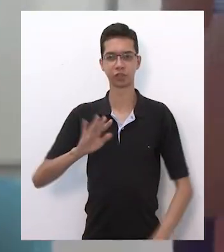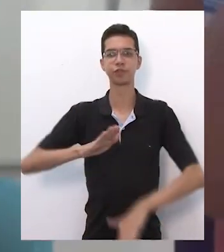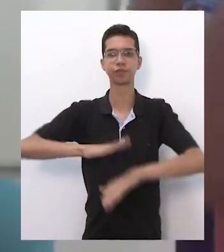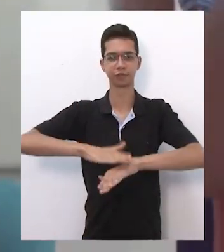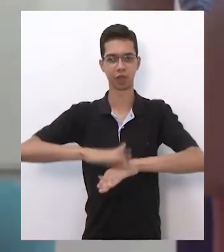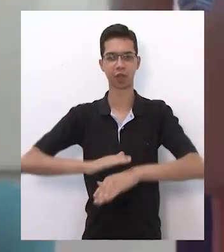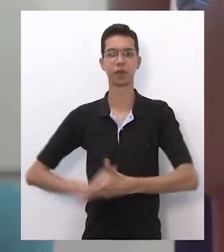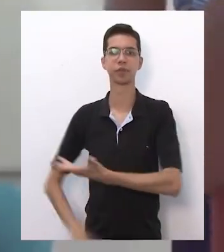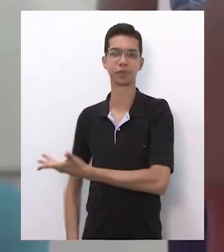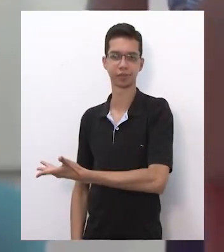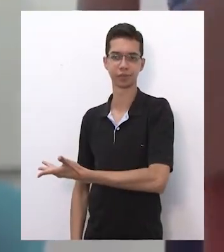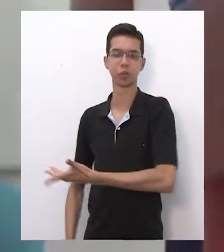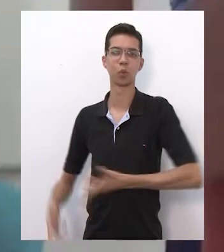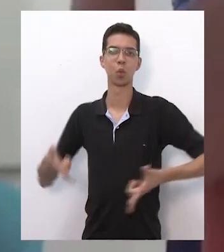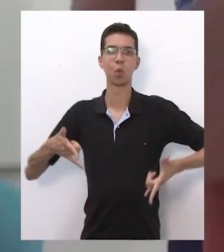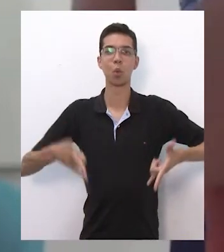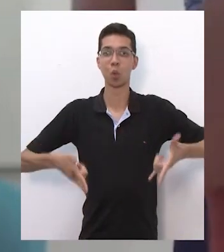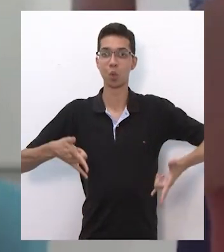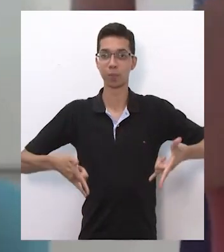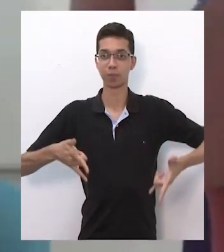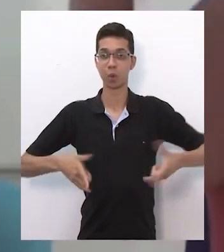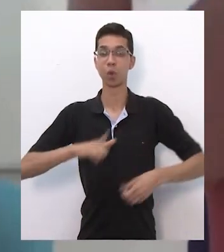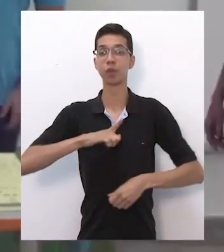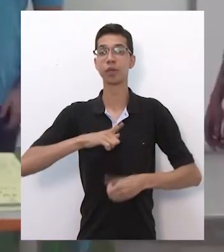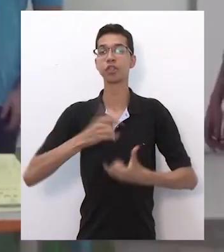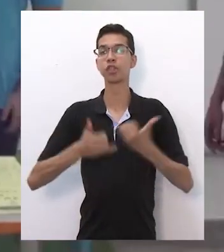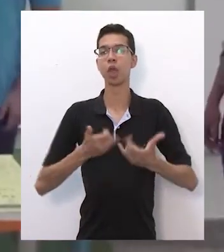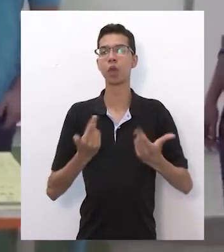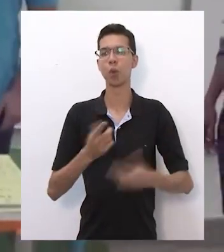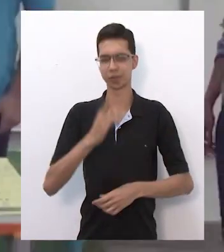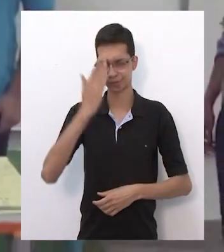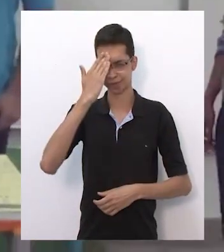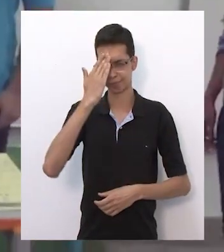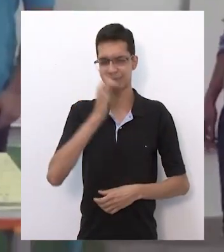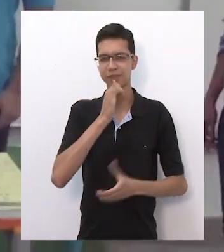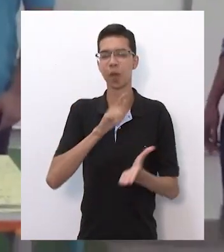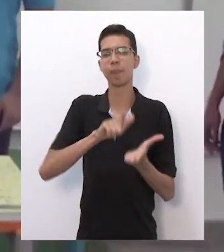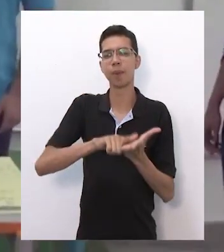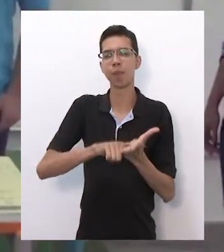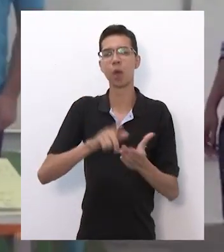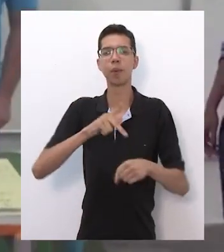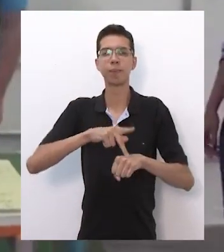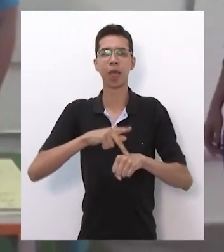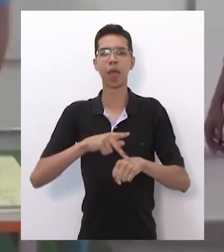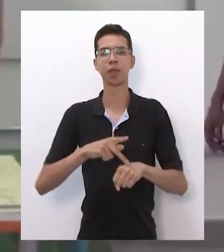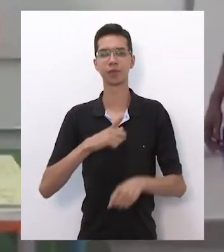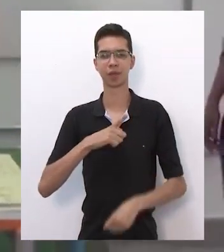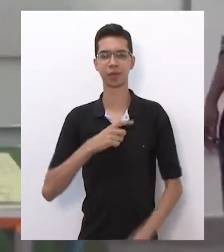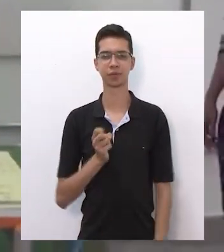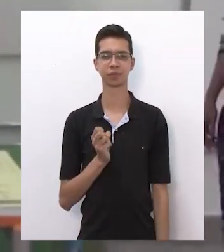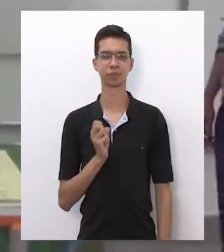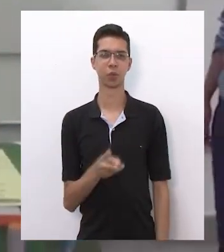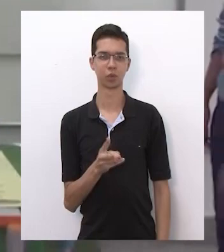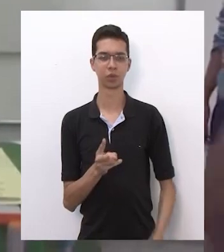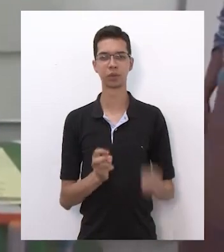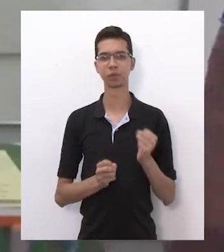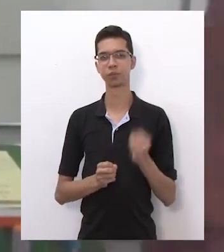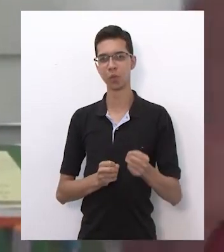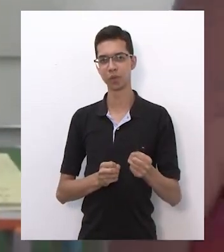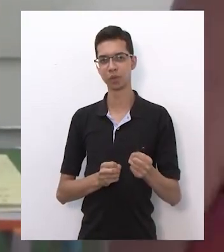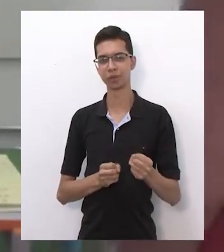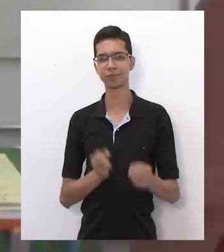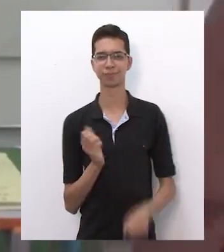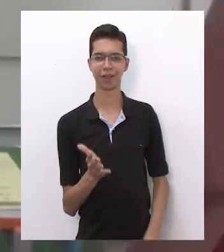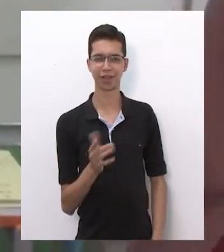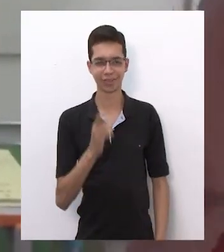aqui com um jogo pedra, papel e tesoura. Então, esse é o objetivo do jogo. Vocês devem programar,